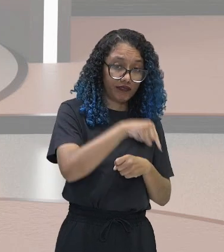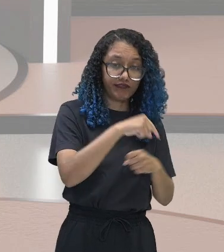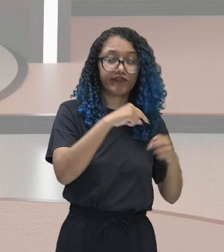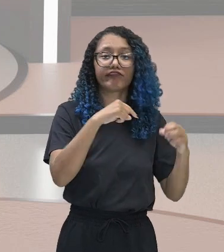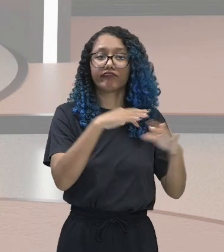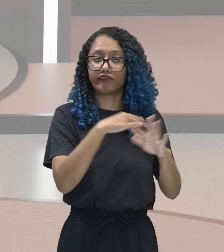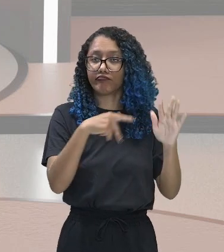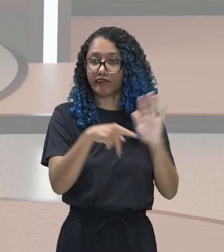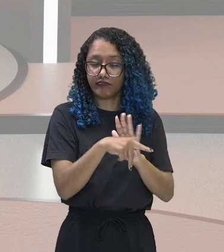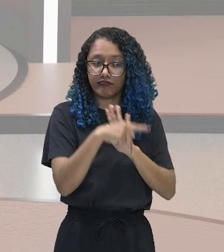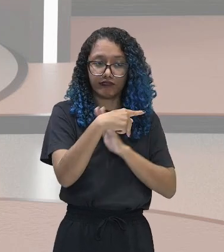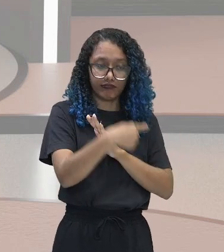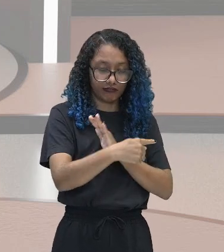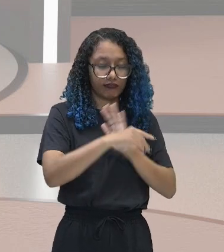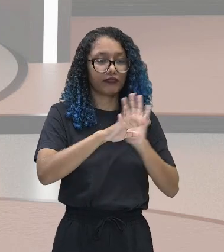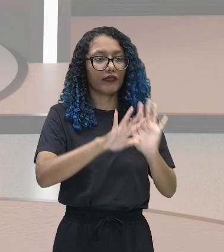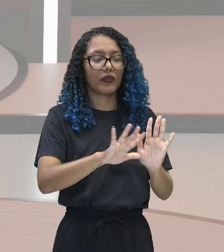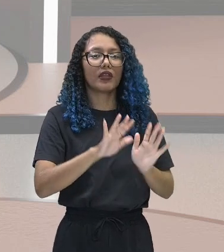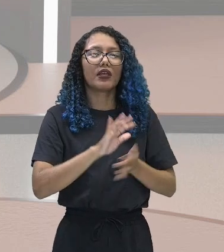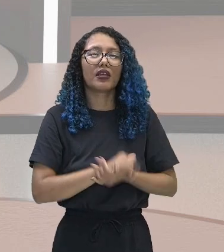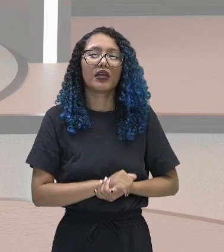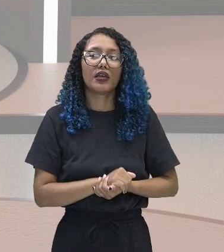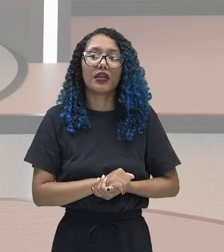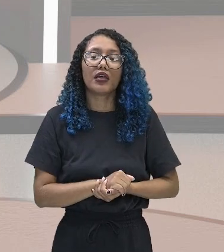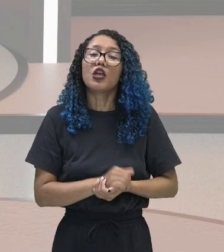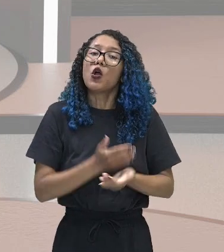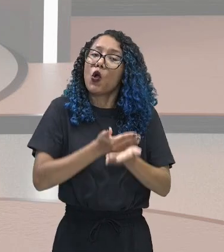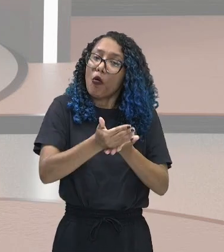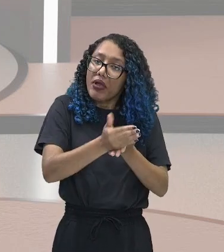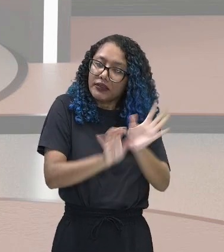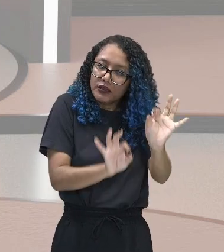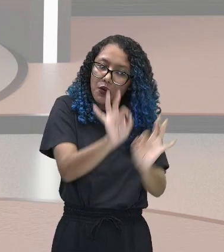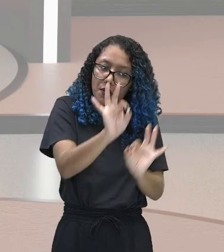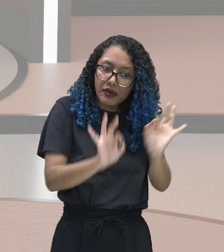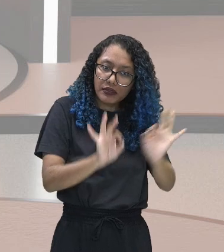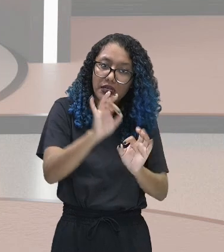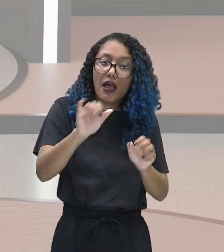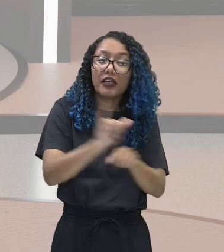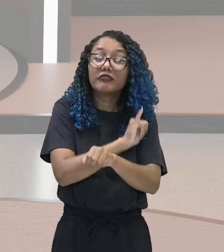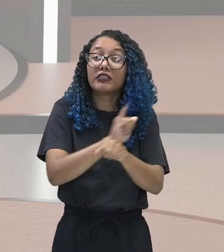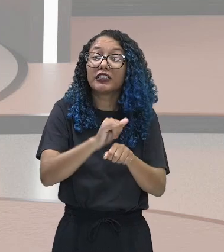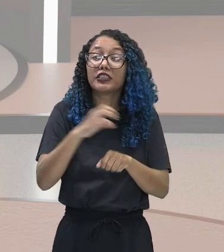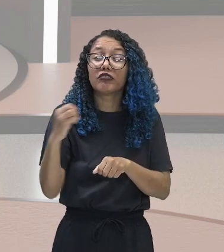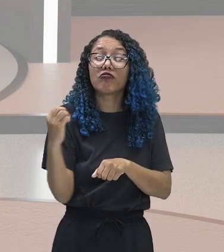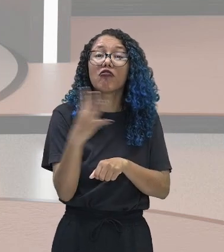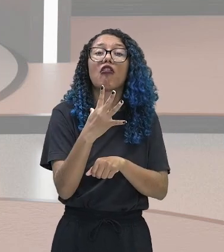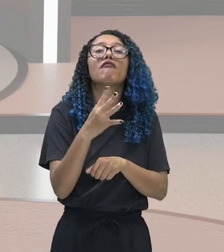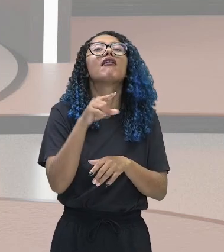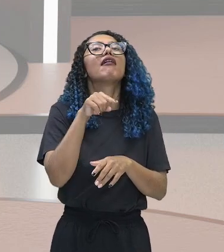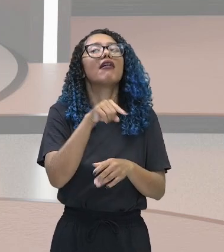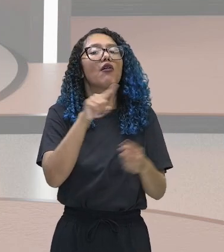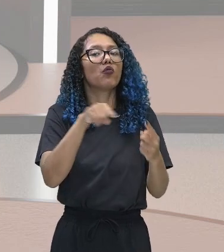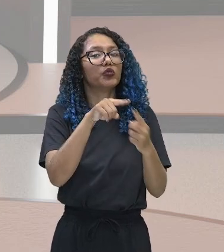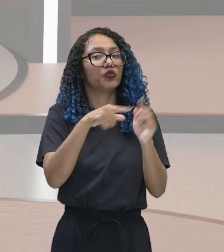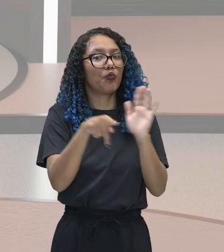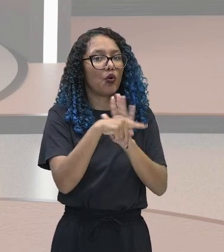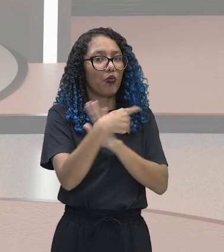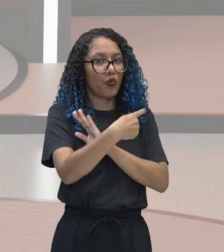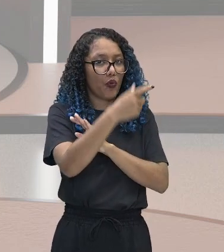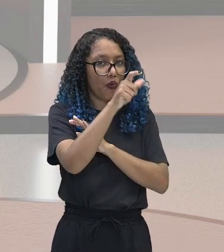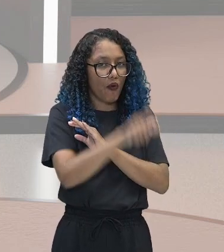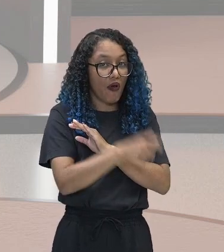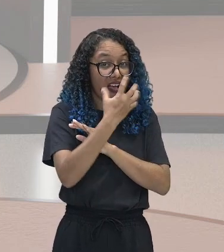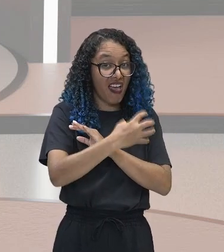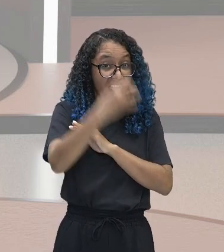tá? E o que que eles vão começar a fazer? Uma contraofensiva. Era esse o sonho, então, do Dario I, tá?